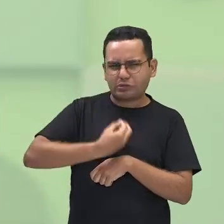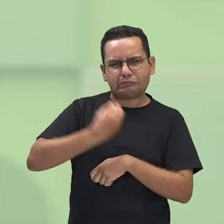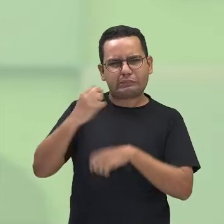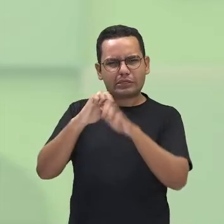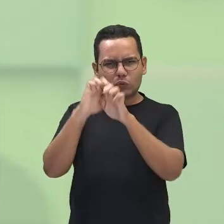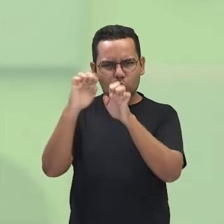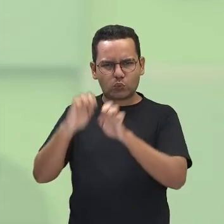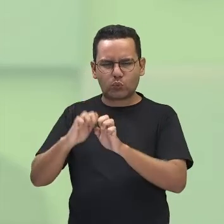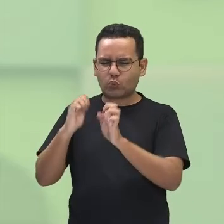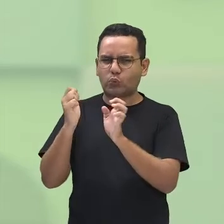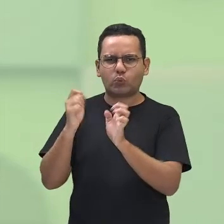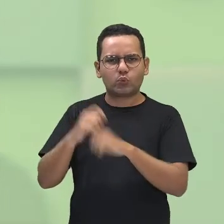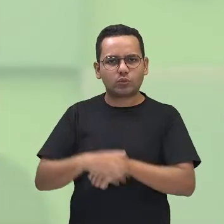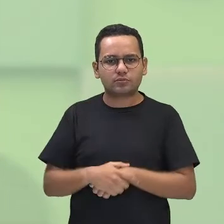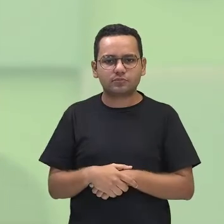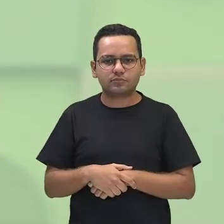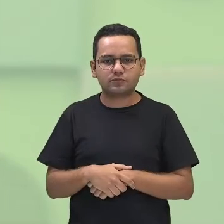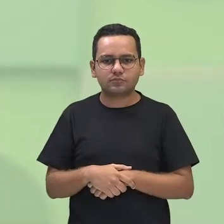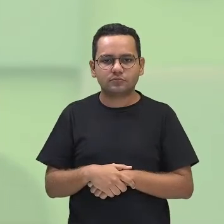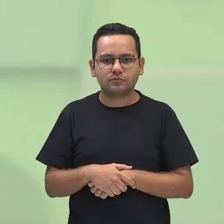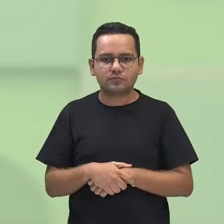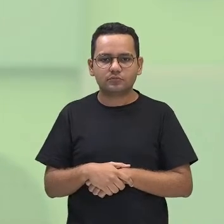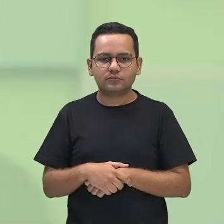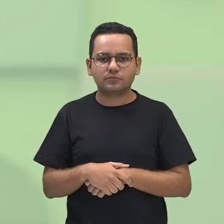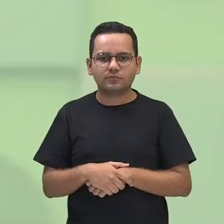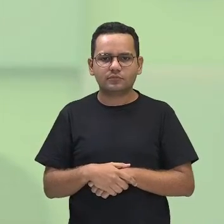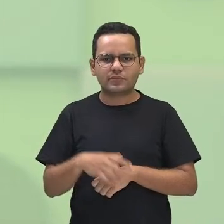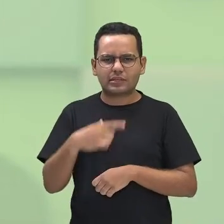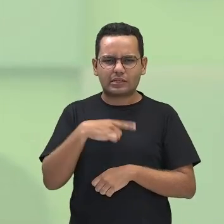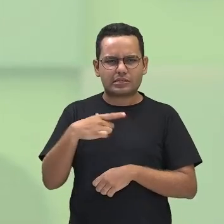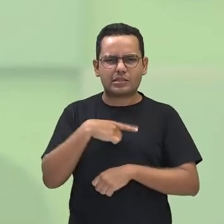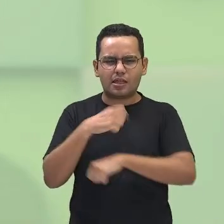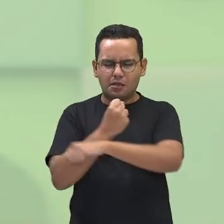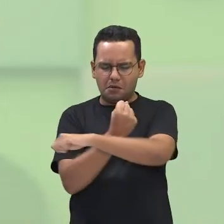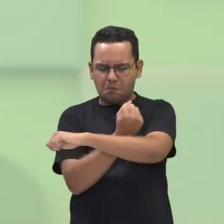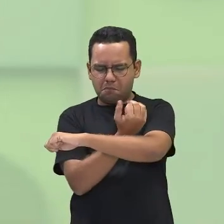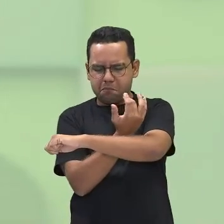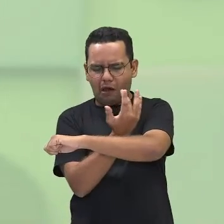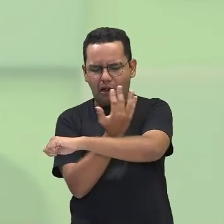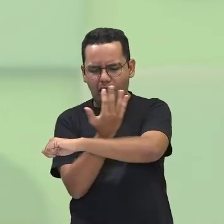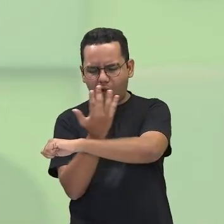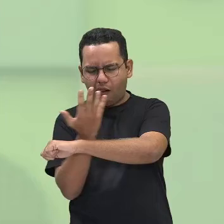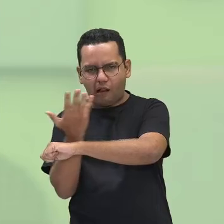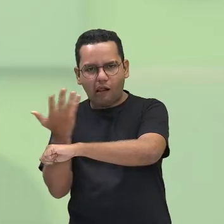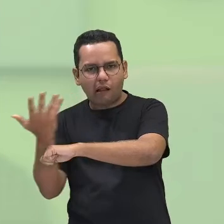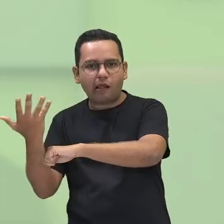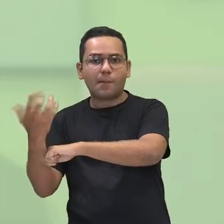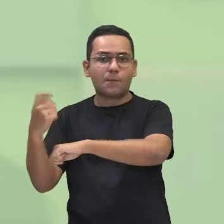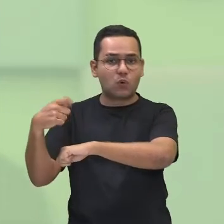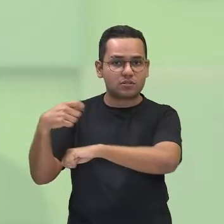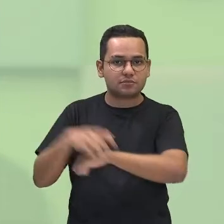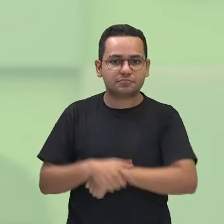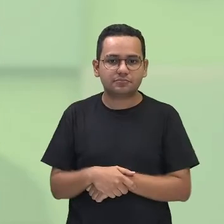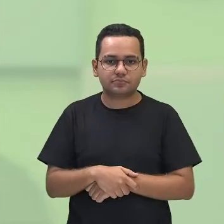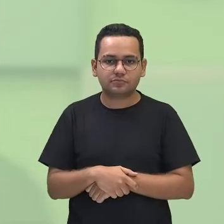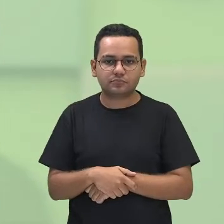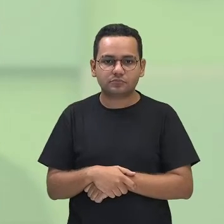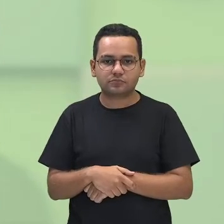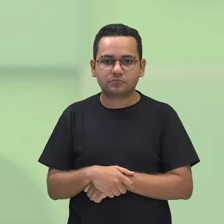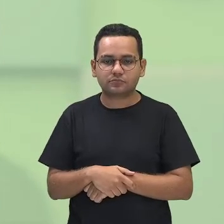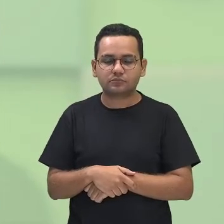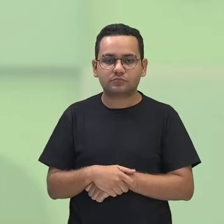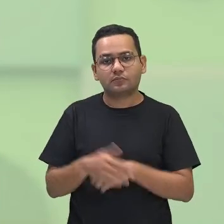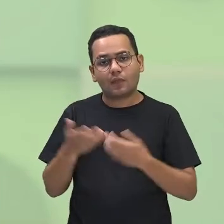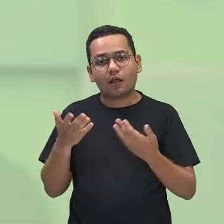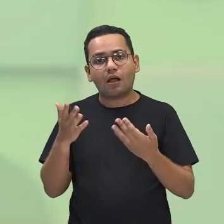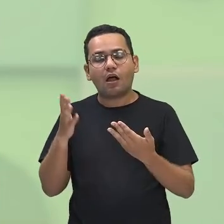vão formar maciços de jardins, né? Elas são plantadas umas muito próximas às